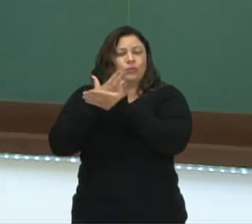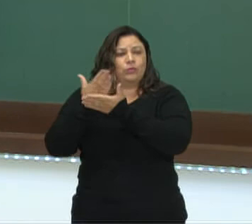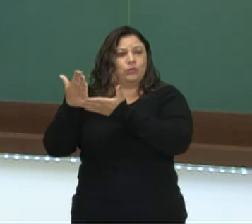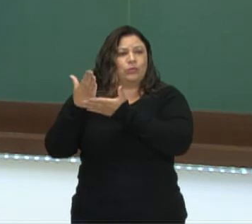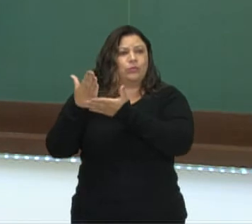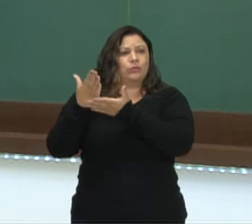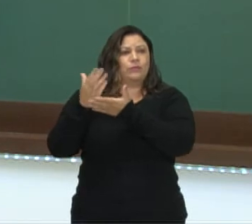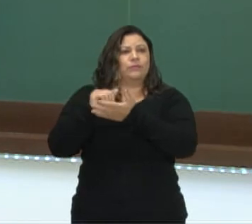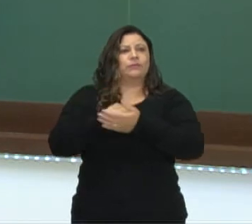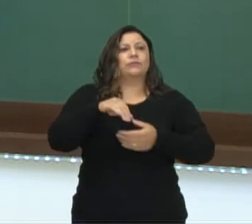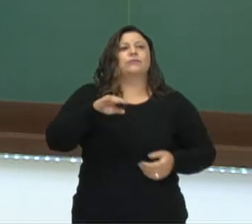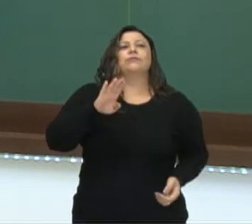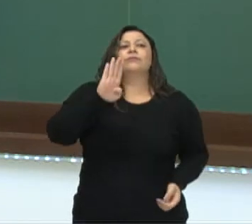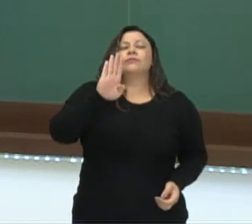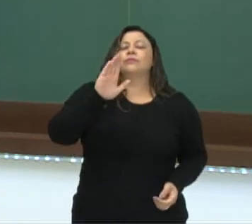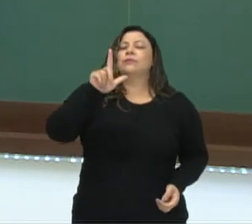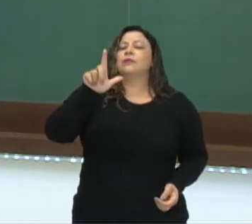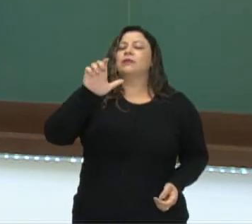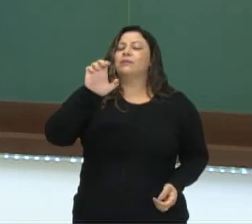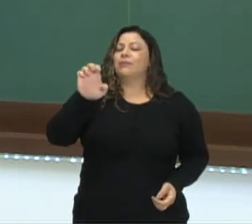Una bella